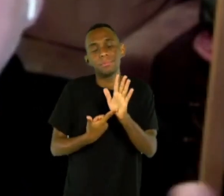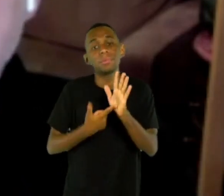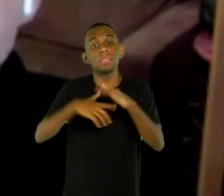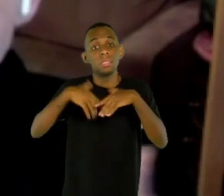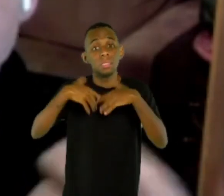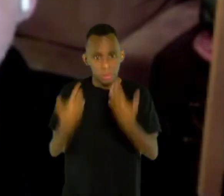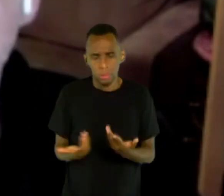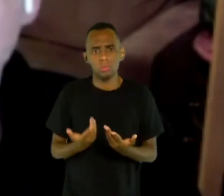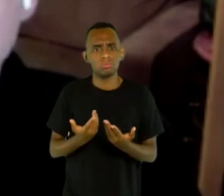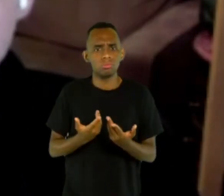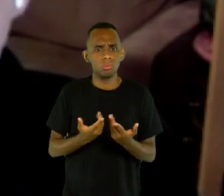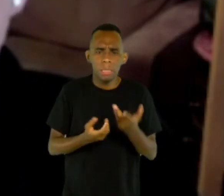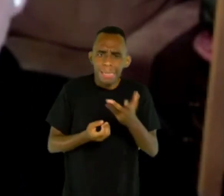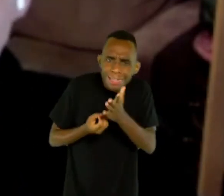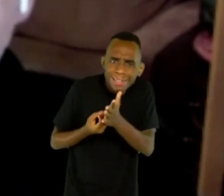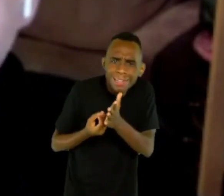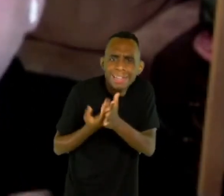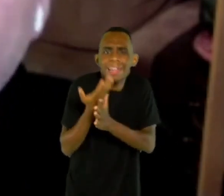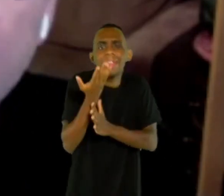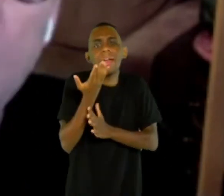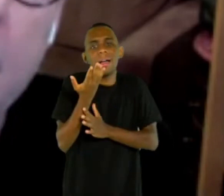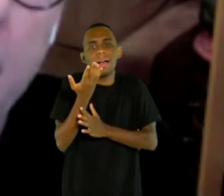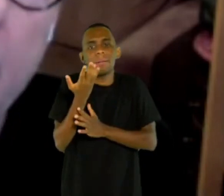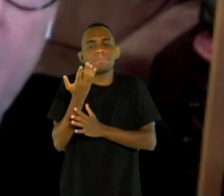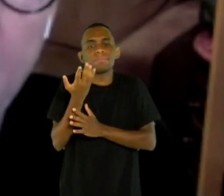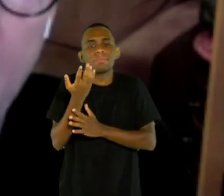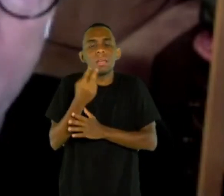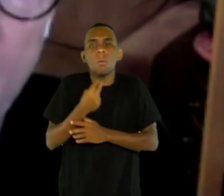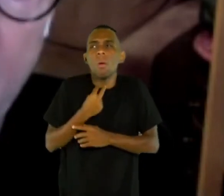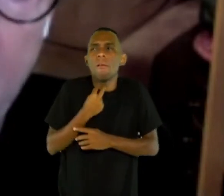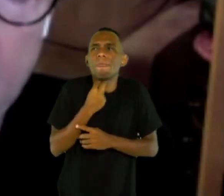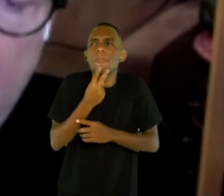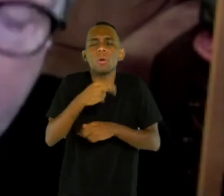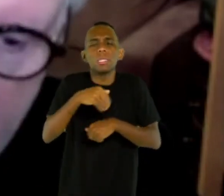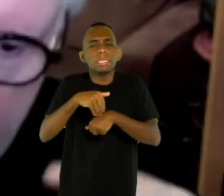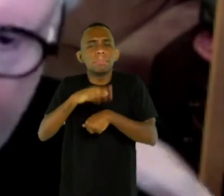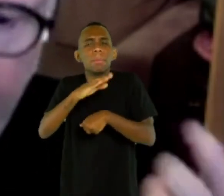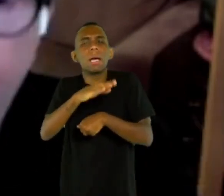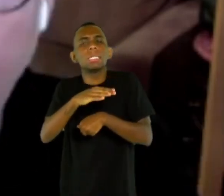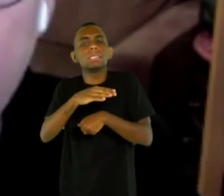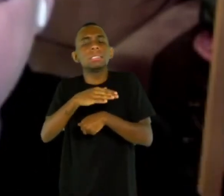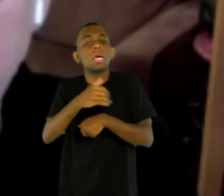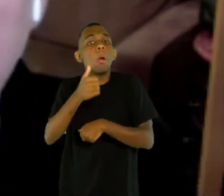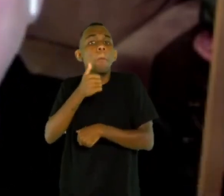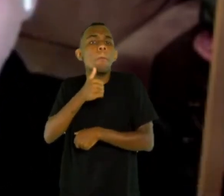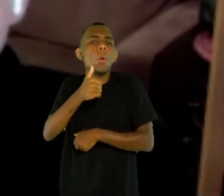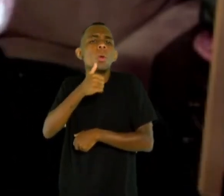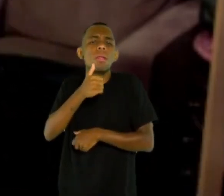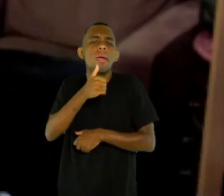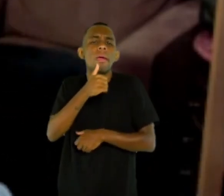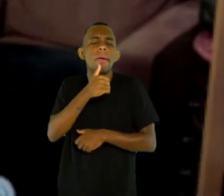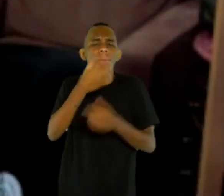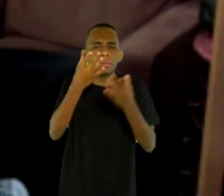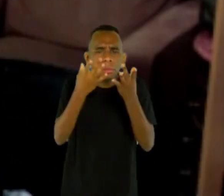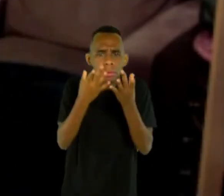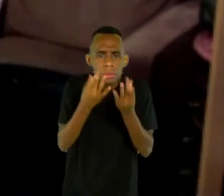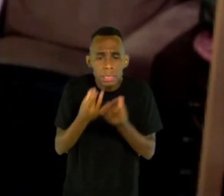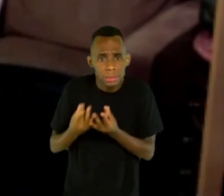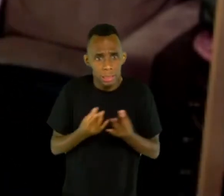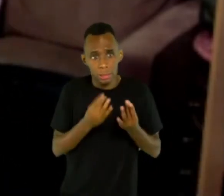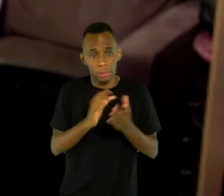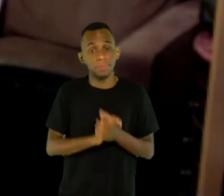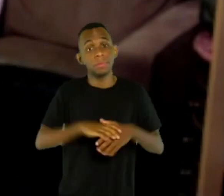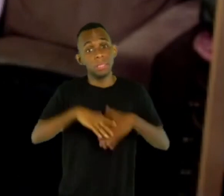voz e construir uma voz mais feminina, né, para ficar crível. No caso do intérprete